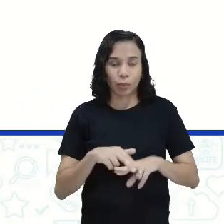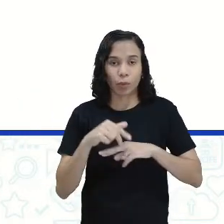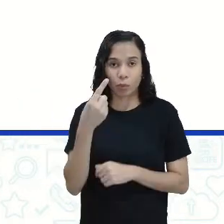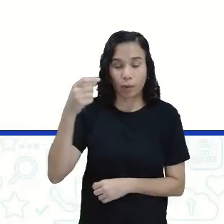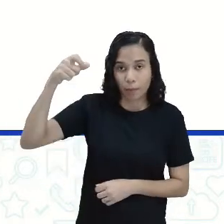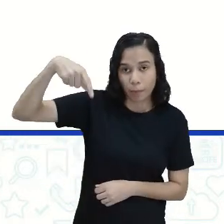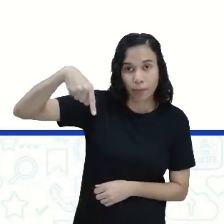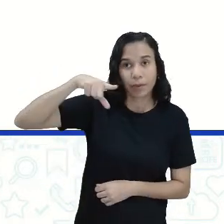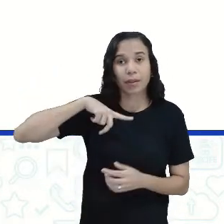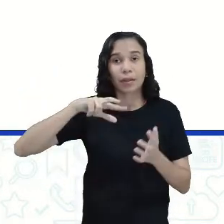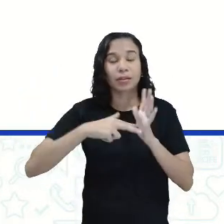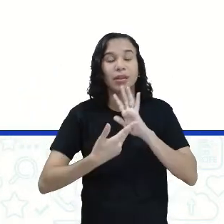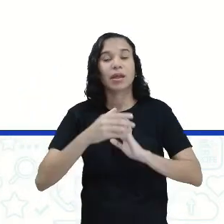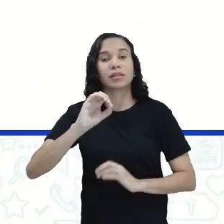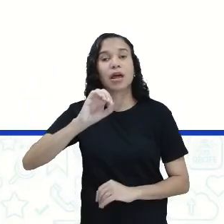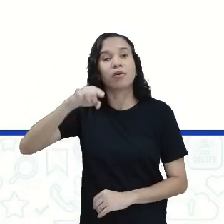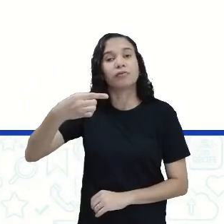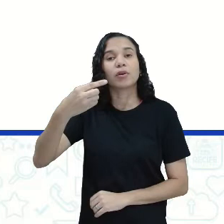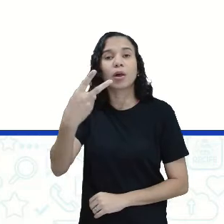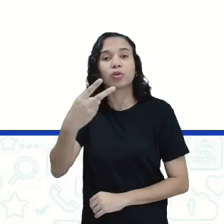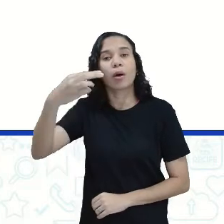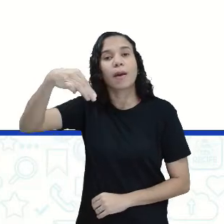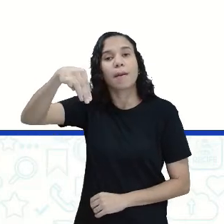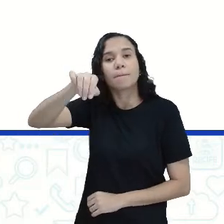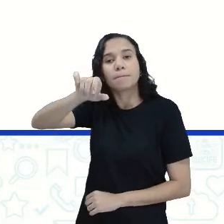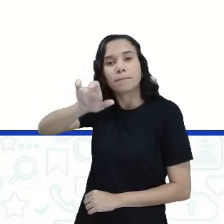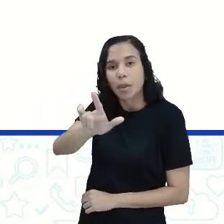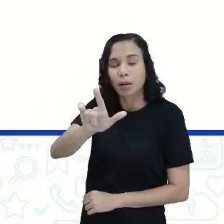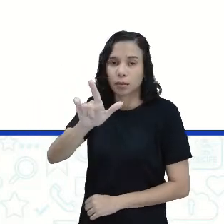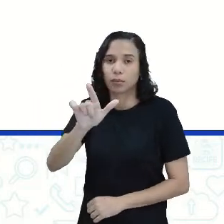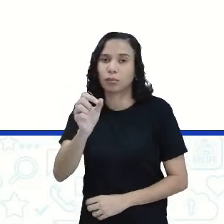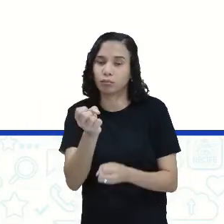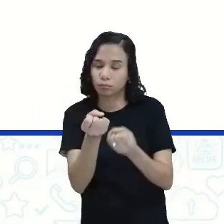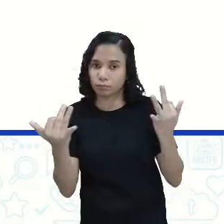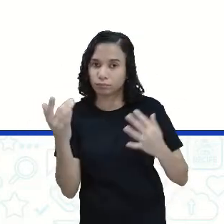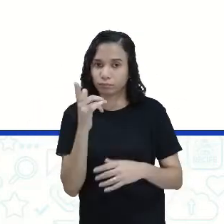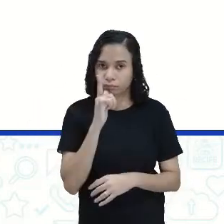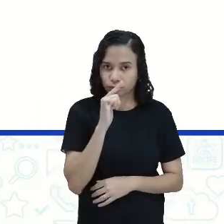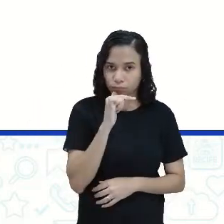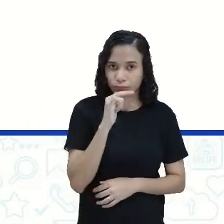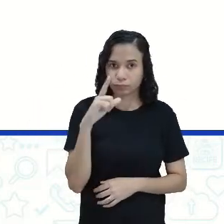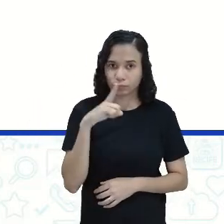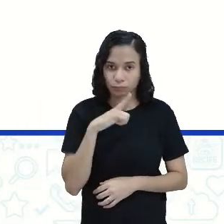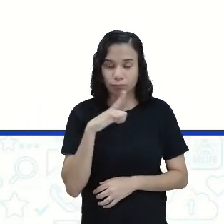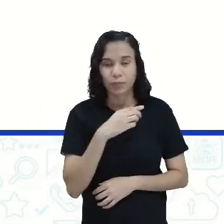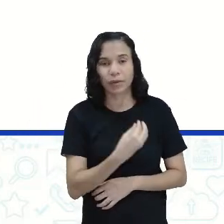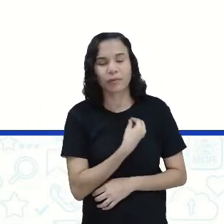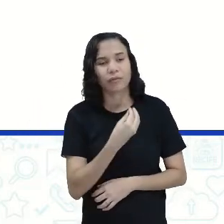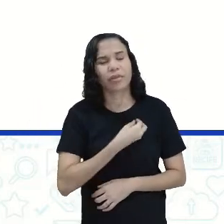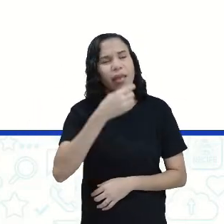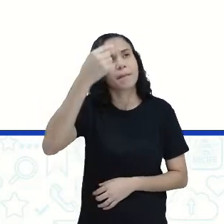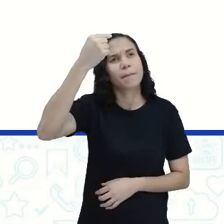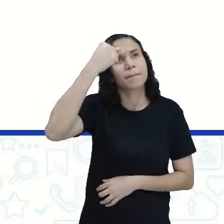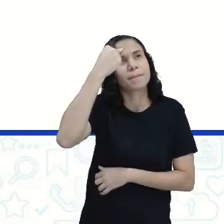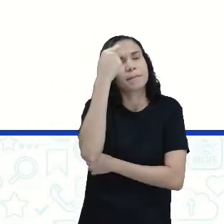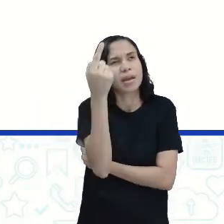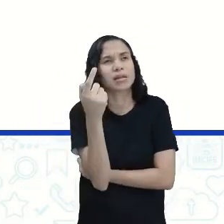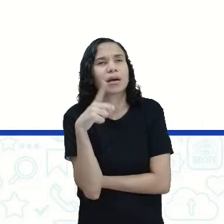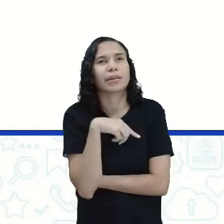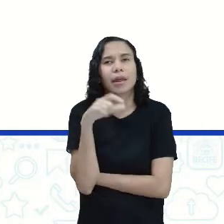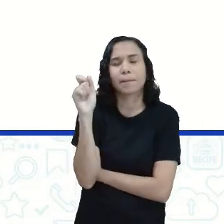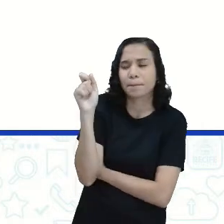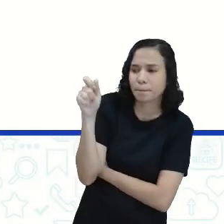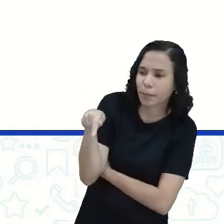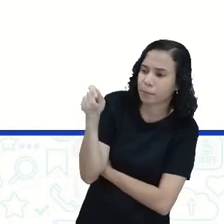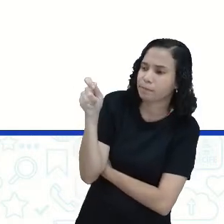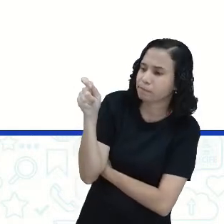de água tem 0,2 milímetro, que é a quantidade de água que tem lá, milímetro. E aí, pensa só, eu estou pingando,